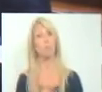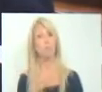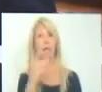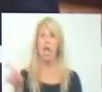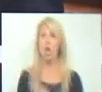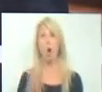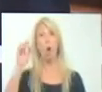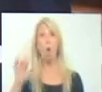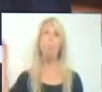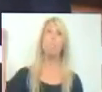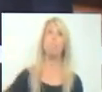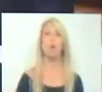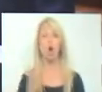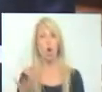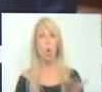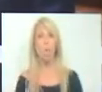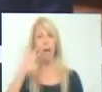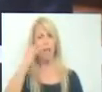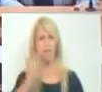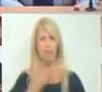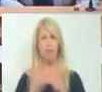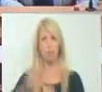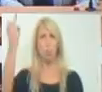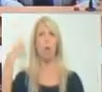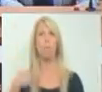igual ou pior que o déficit do ano anterior.